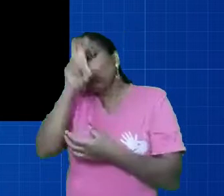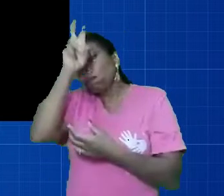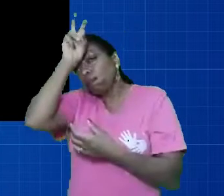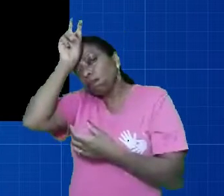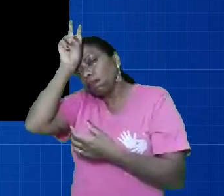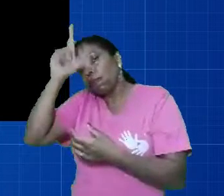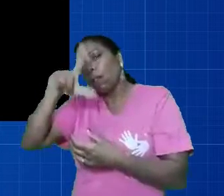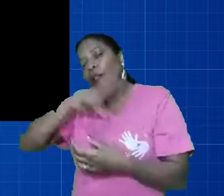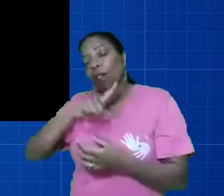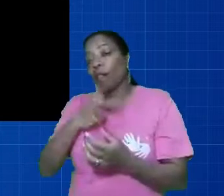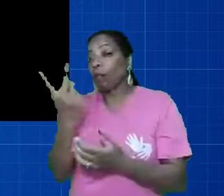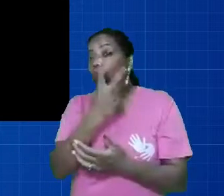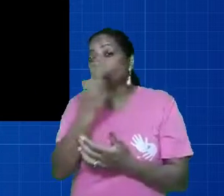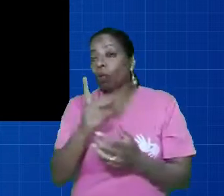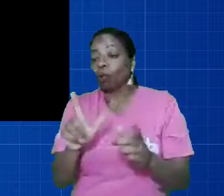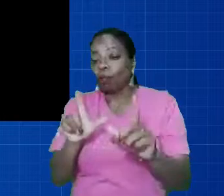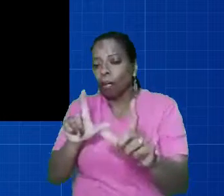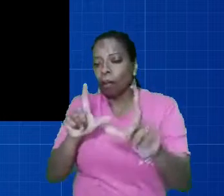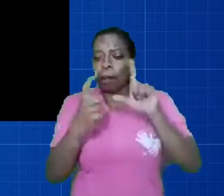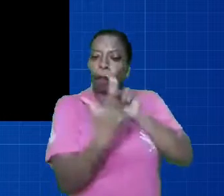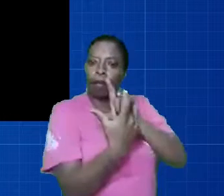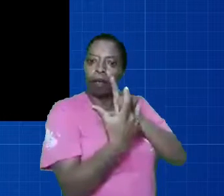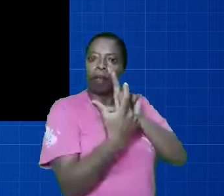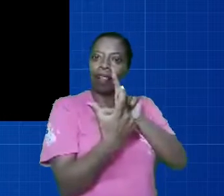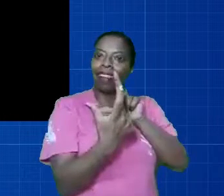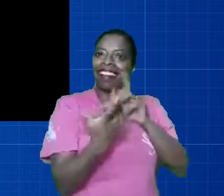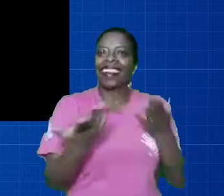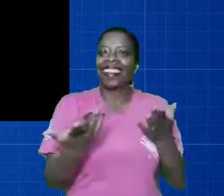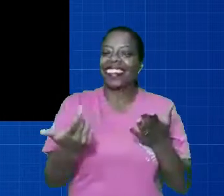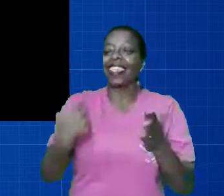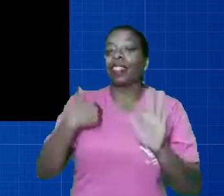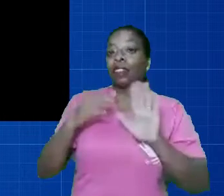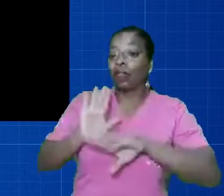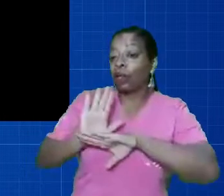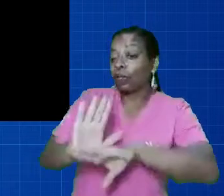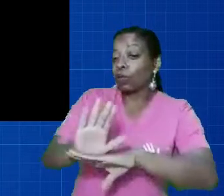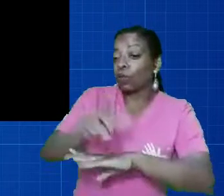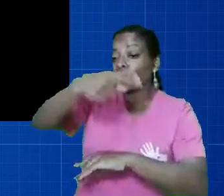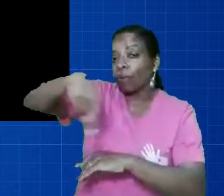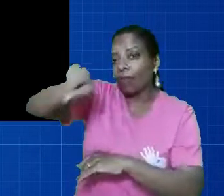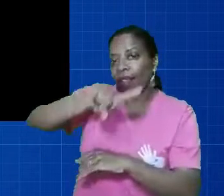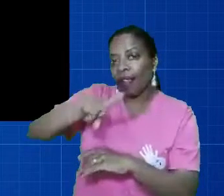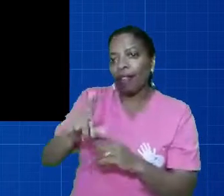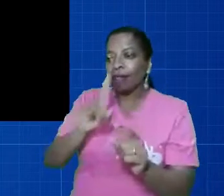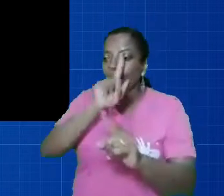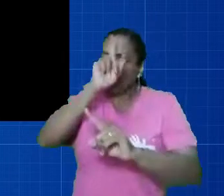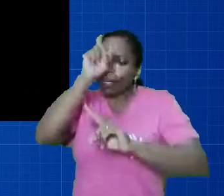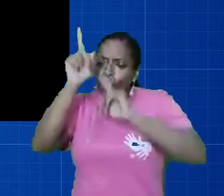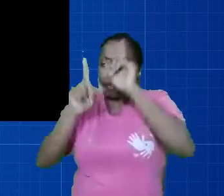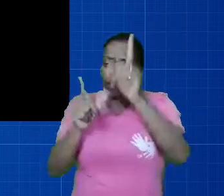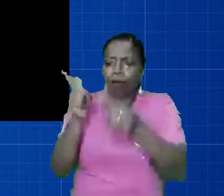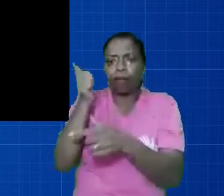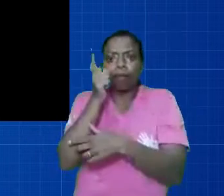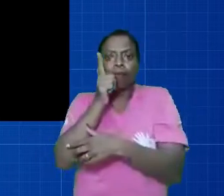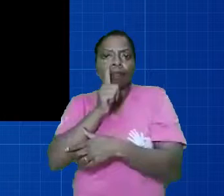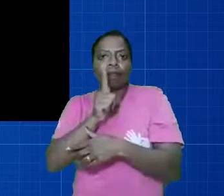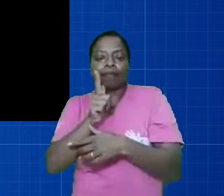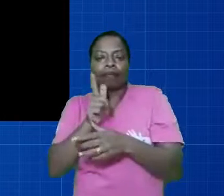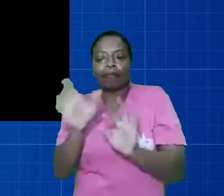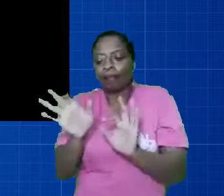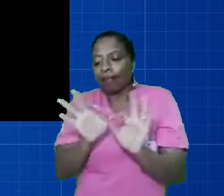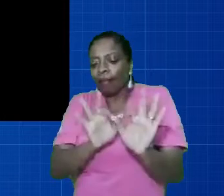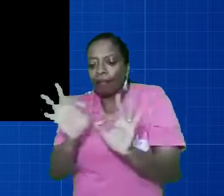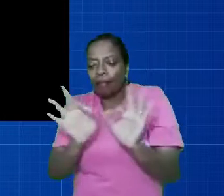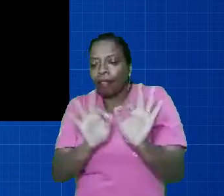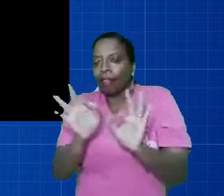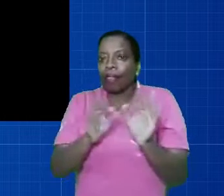Havia esses princípios do desenho de retrato para ajudar com que elas fizessem, né, esse desenho. Então, as proporções,